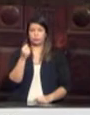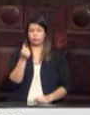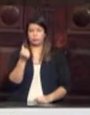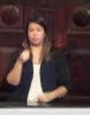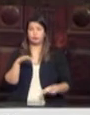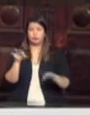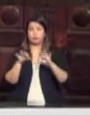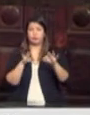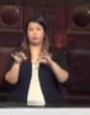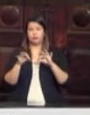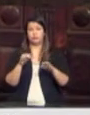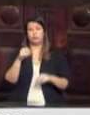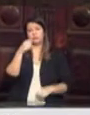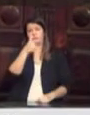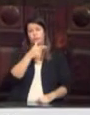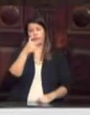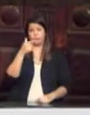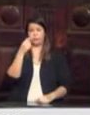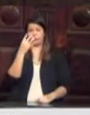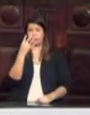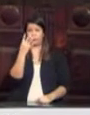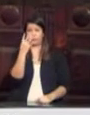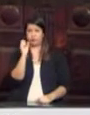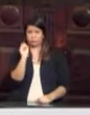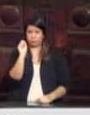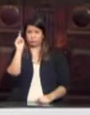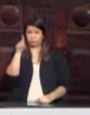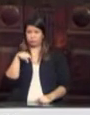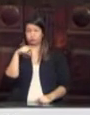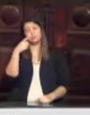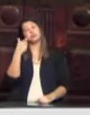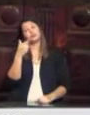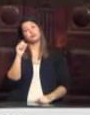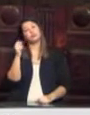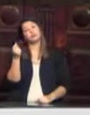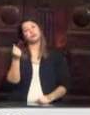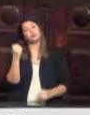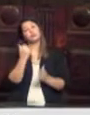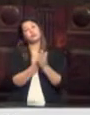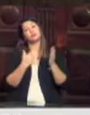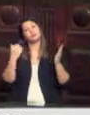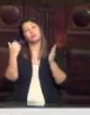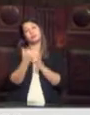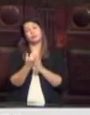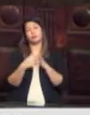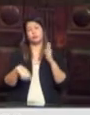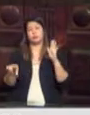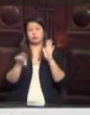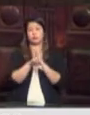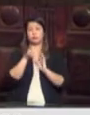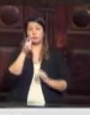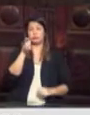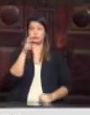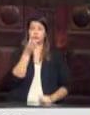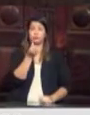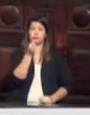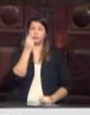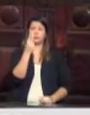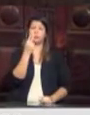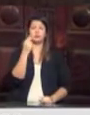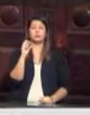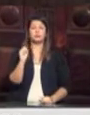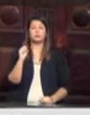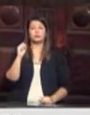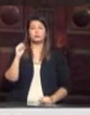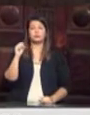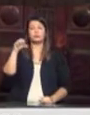lei 2248 de 16, que acrescenta dispositivos à lei 5628 de